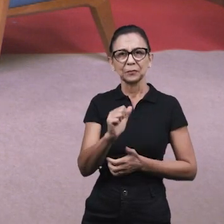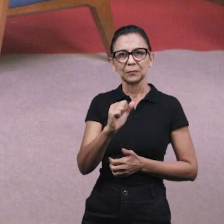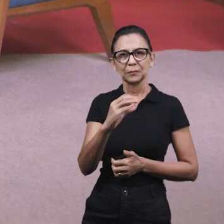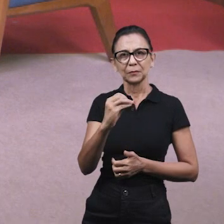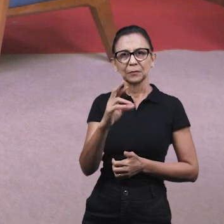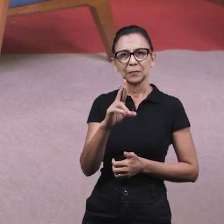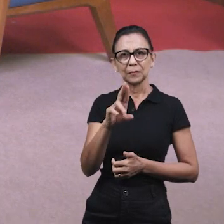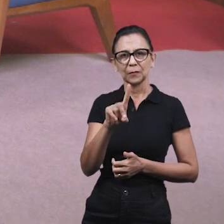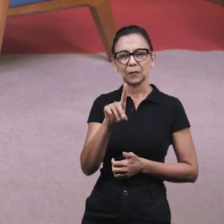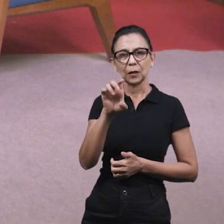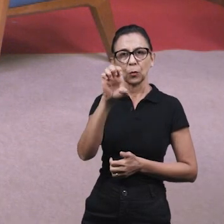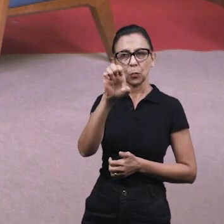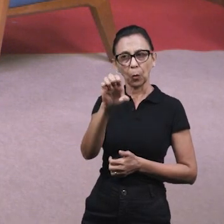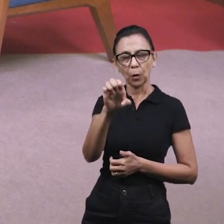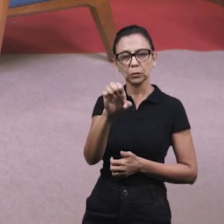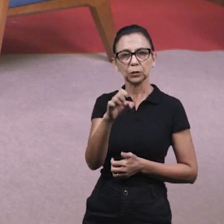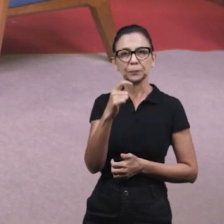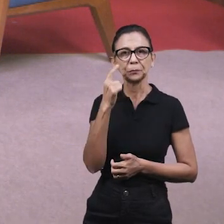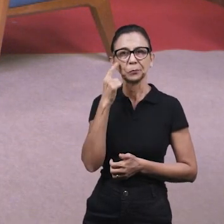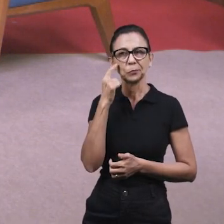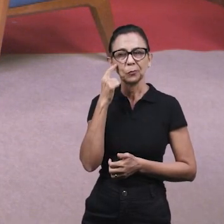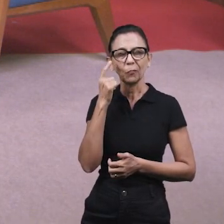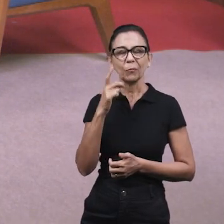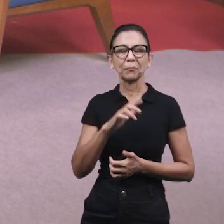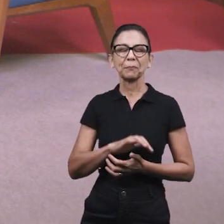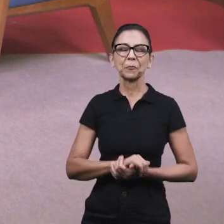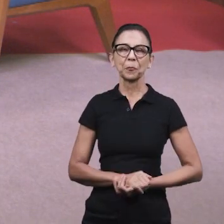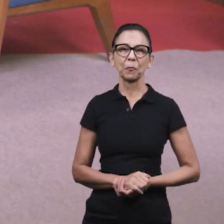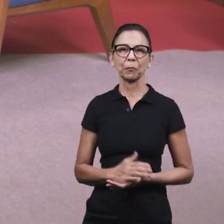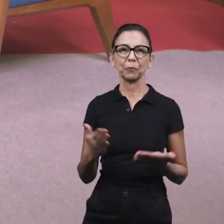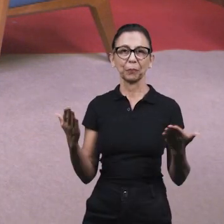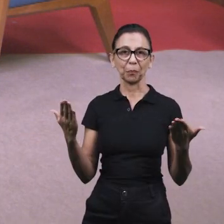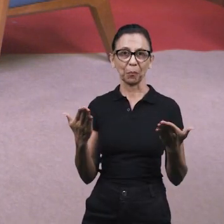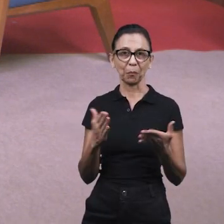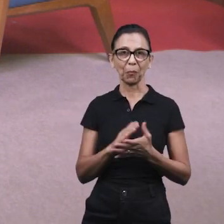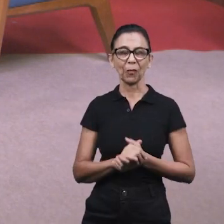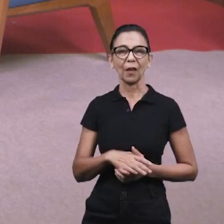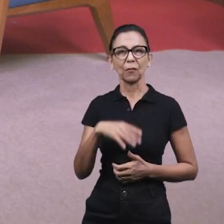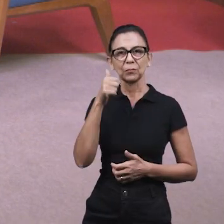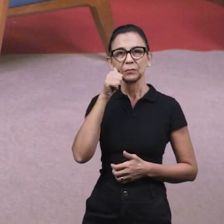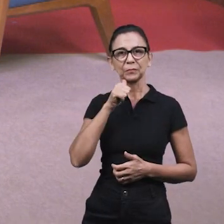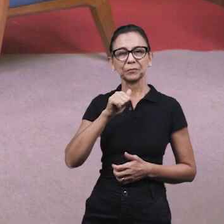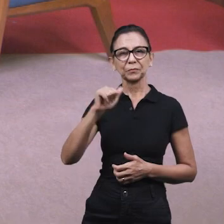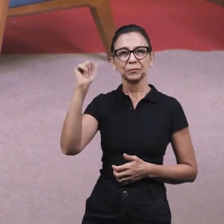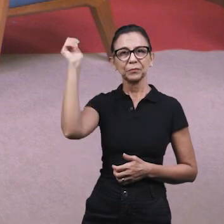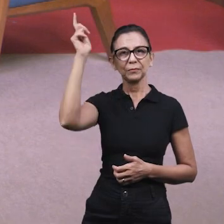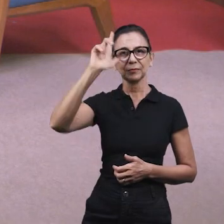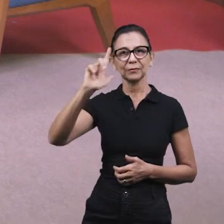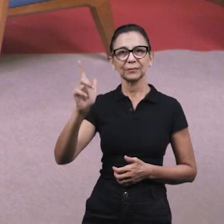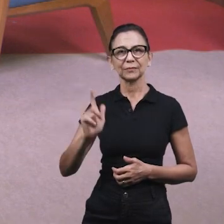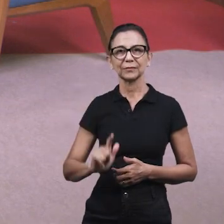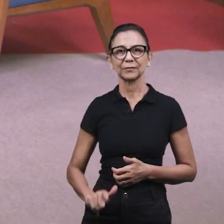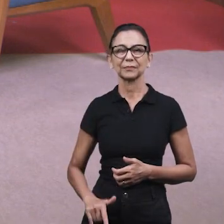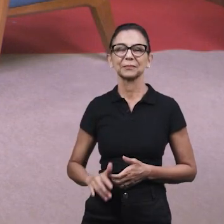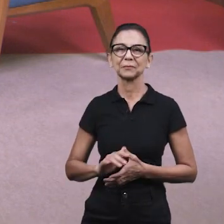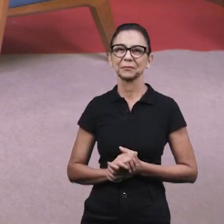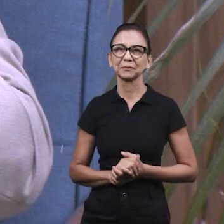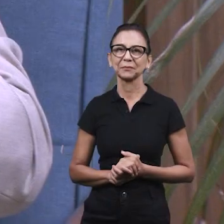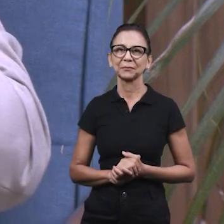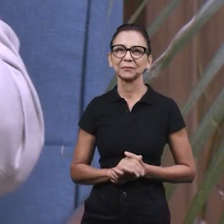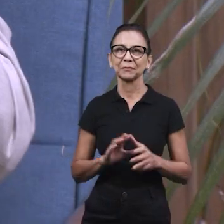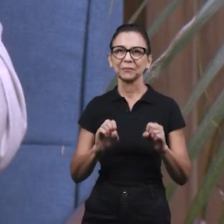definir a escala de notas utilizadas na melodia deste louvor. Hoje a tia Laís vai ensinar a escala de Sol